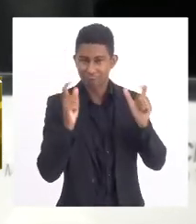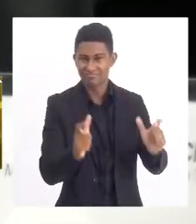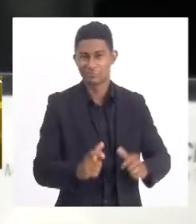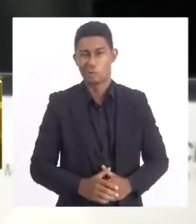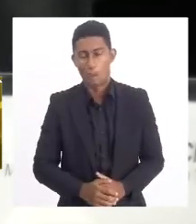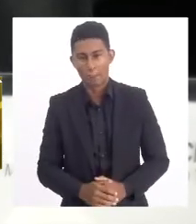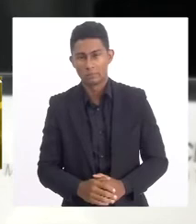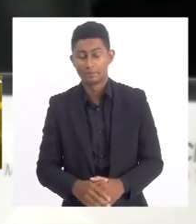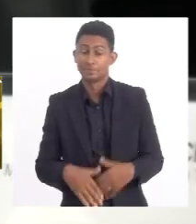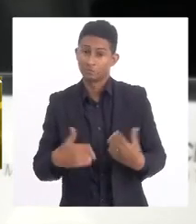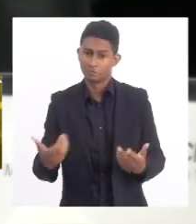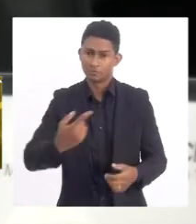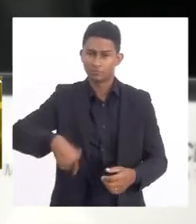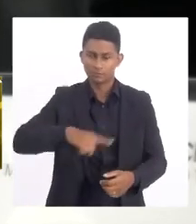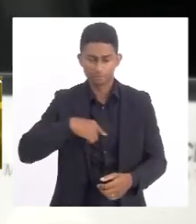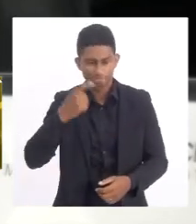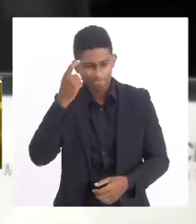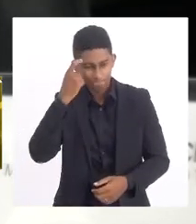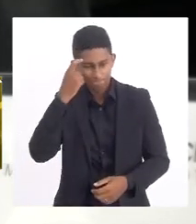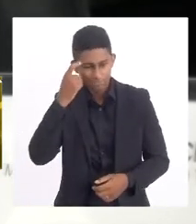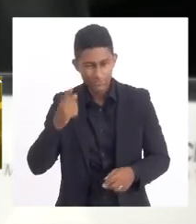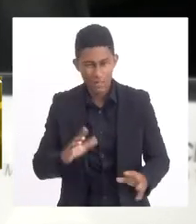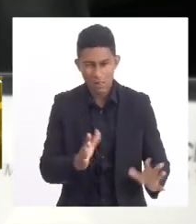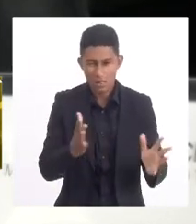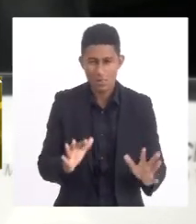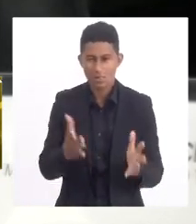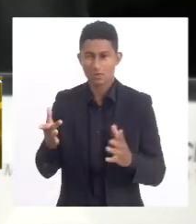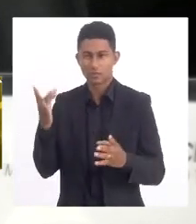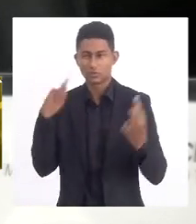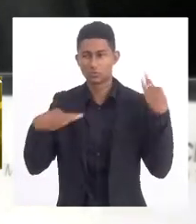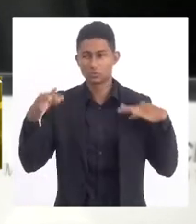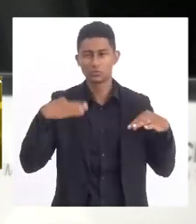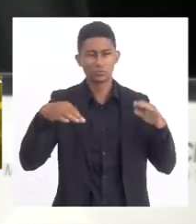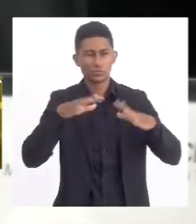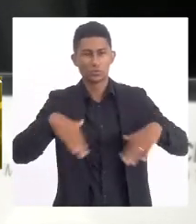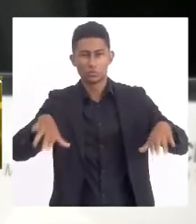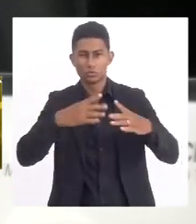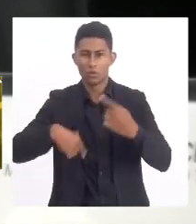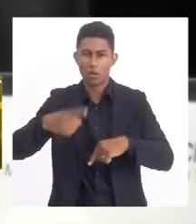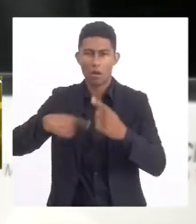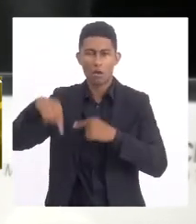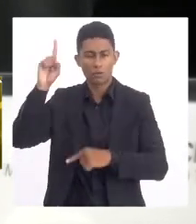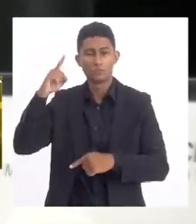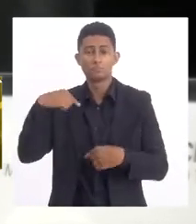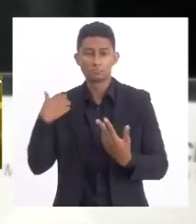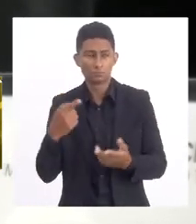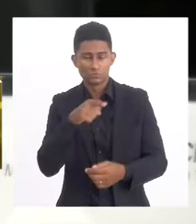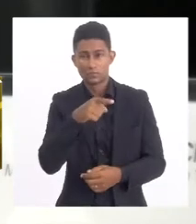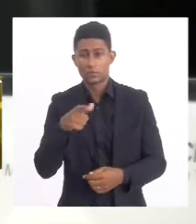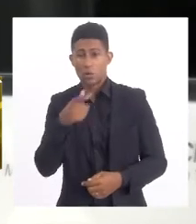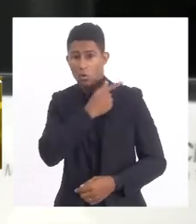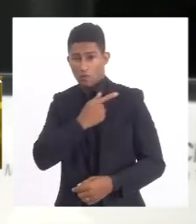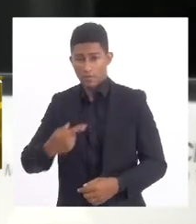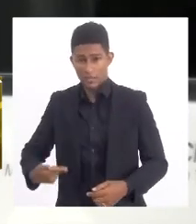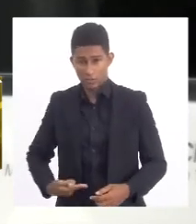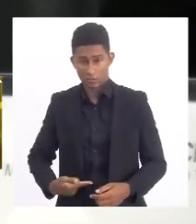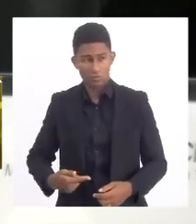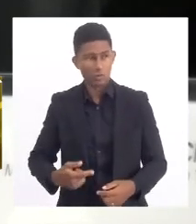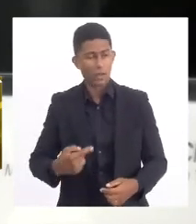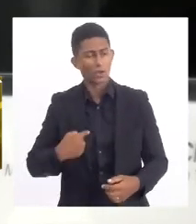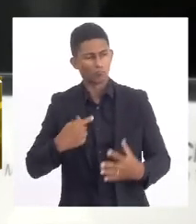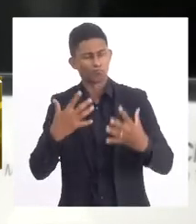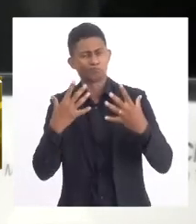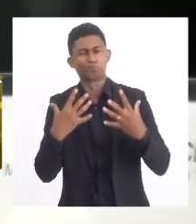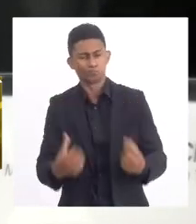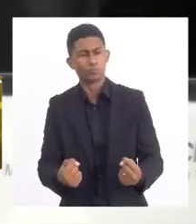de desenvolver o turismo como um todo Deputado Alana que eu aceitei o desafio proposto pelo Governador Cláudio Castro de interiorizar